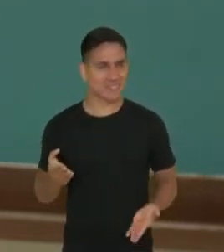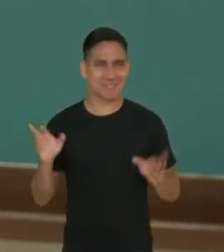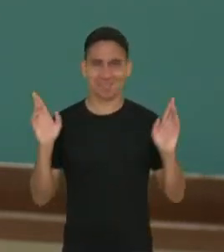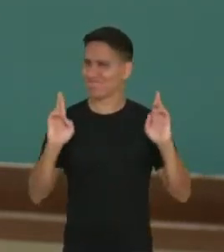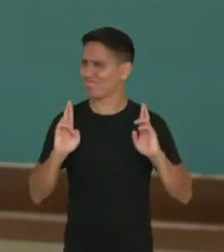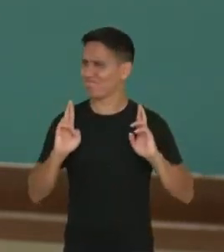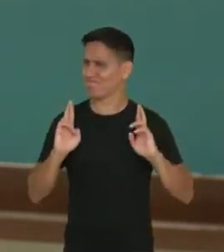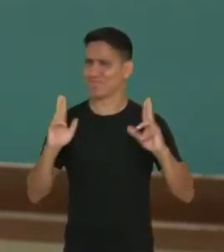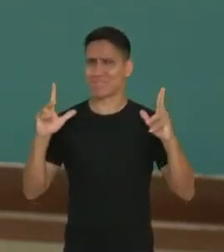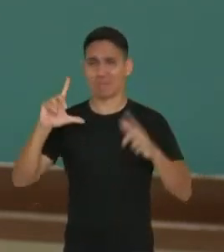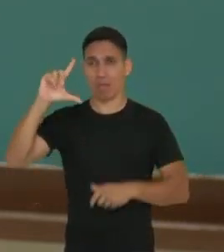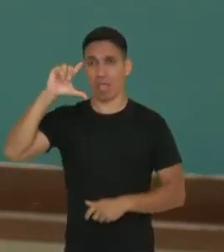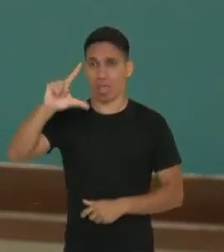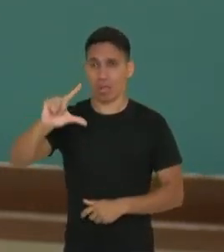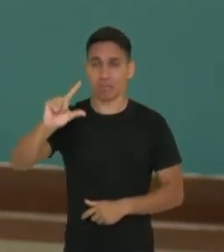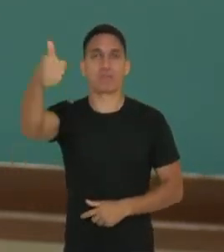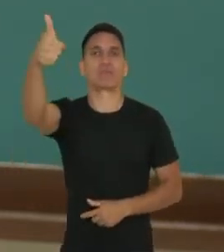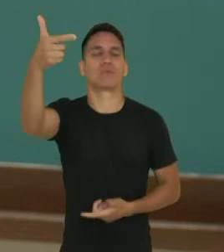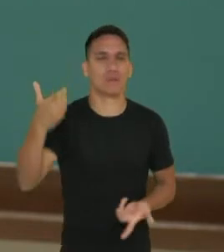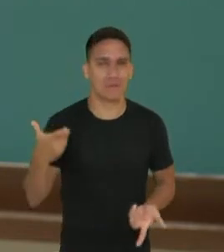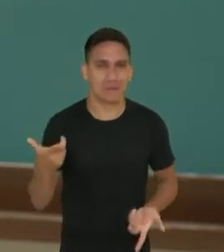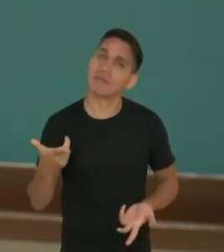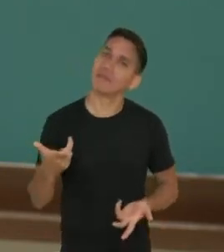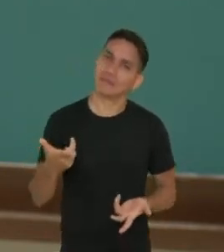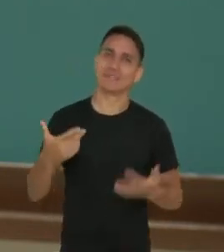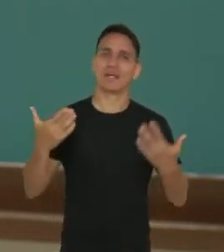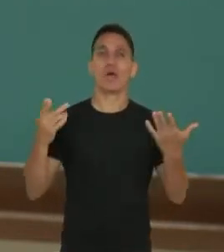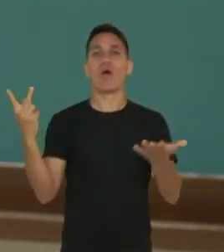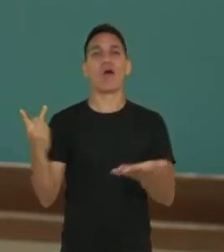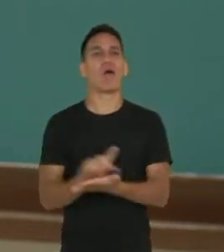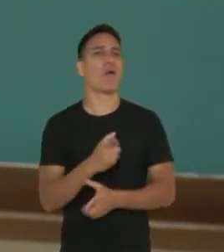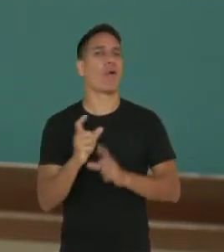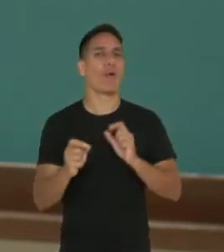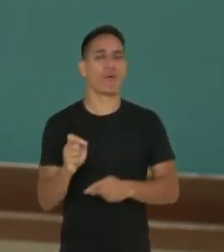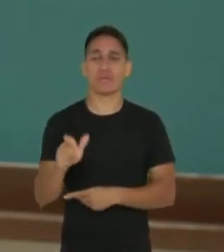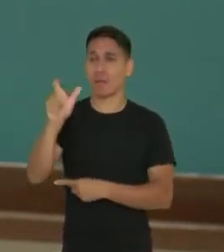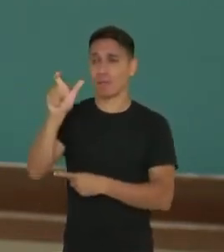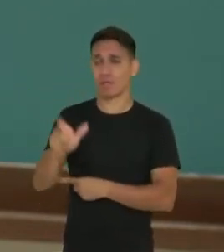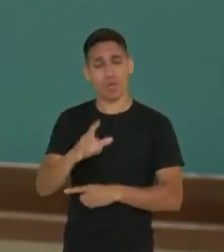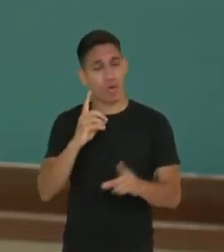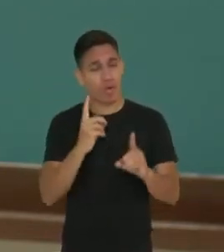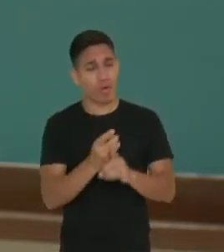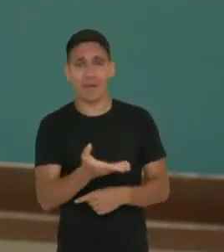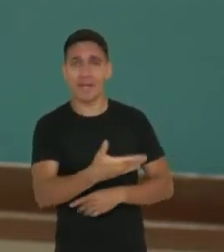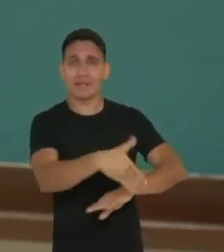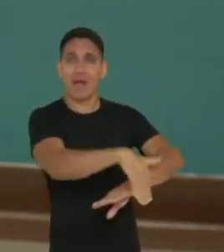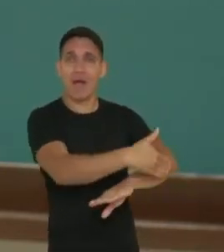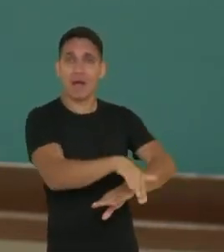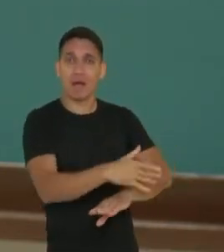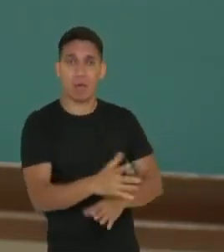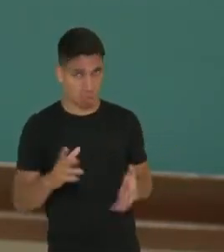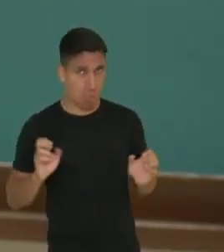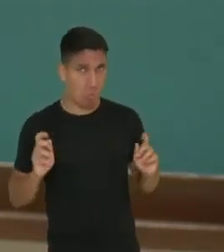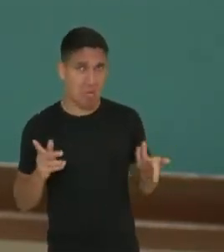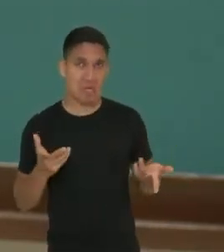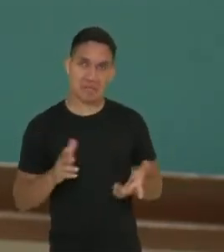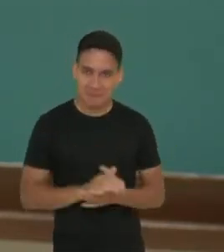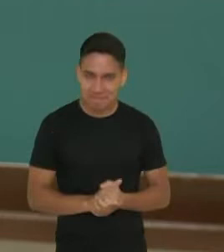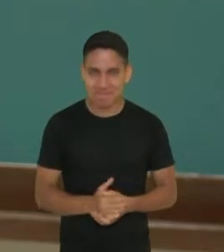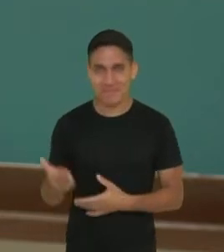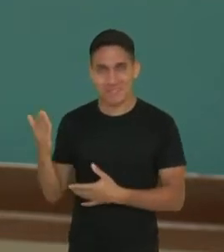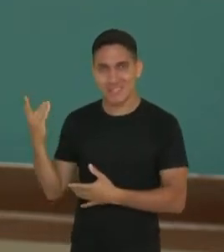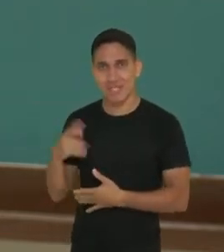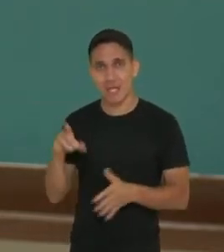Totalmente inesperado, não é mesmo? Então imagina alguém me encontrar na rua, certo?